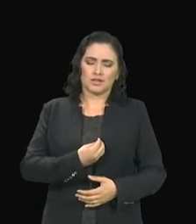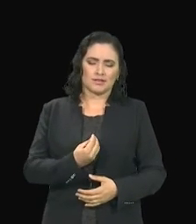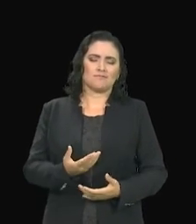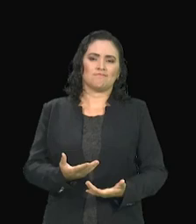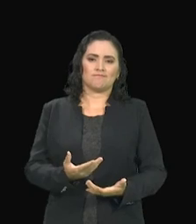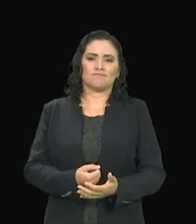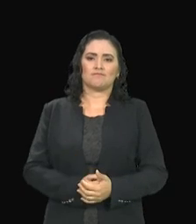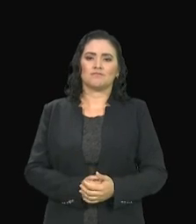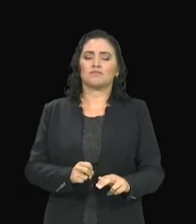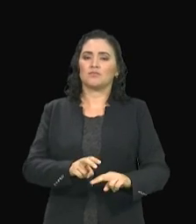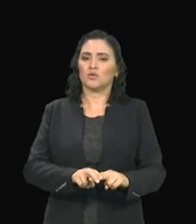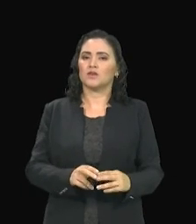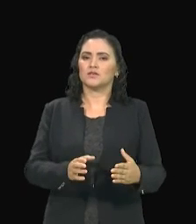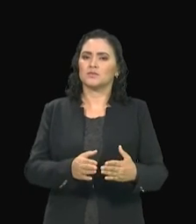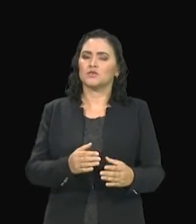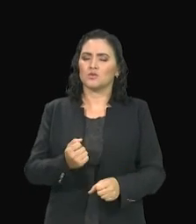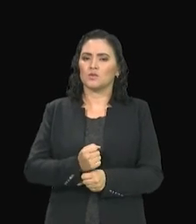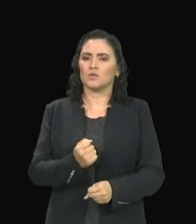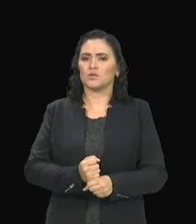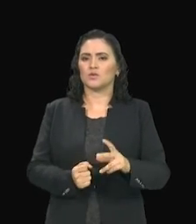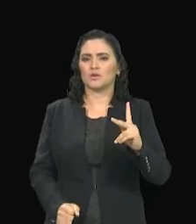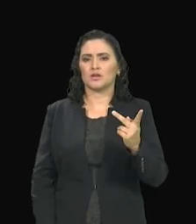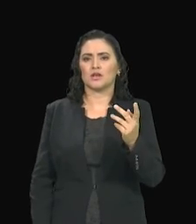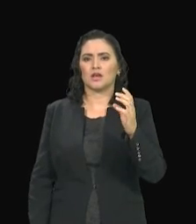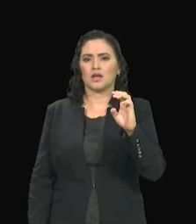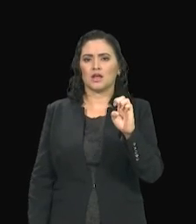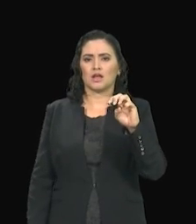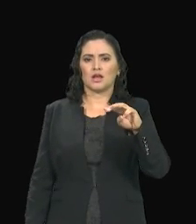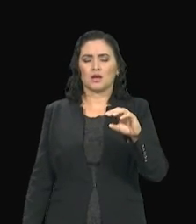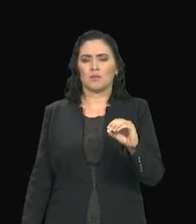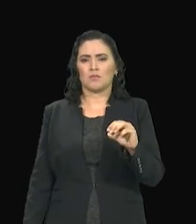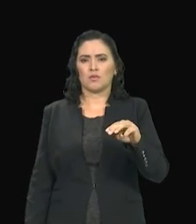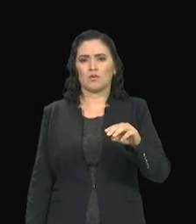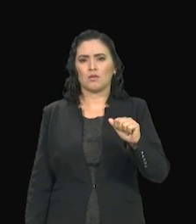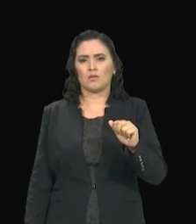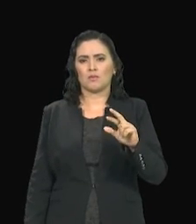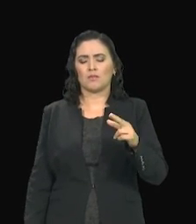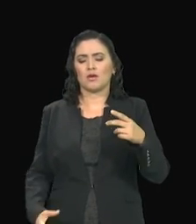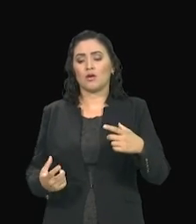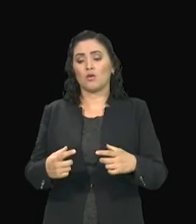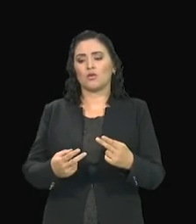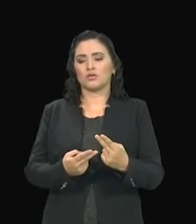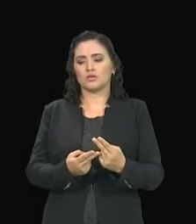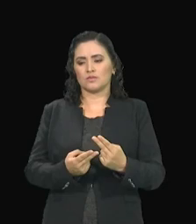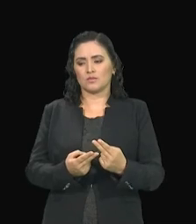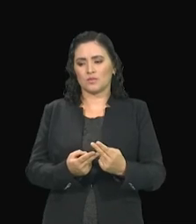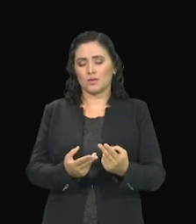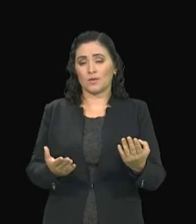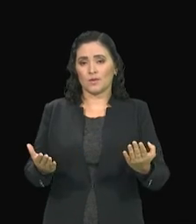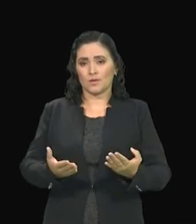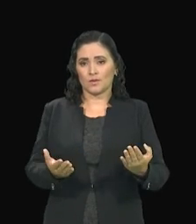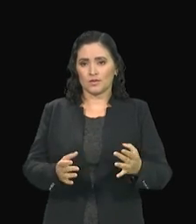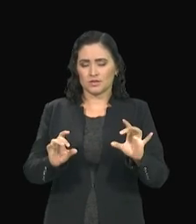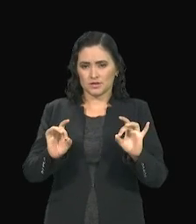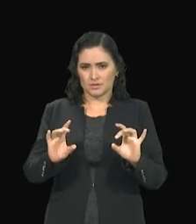posto avançado do Hemomar para Timon, nesse dia hoje que comemoramos o Dia Mundial do Doador